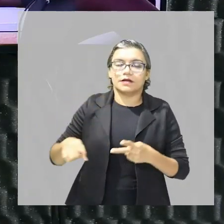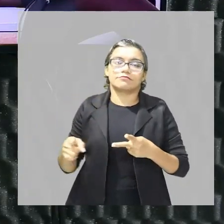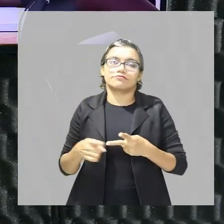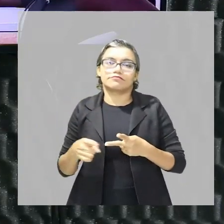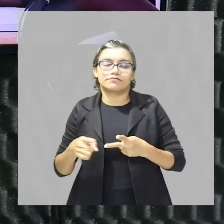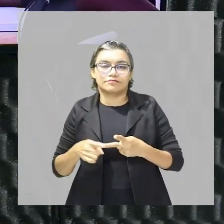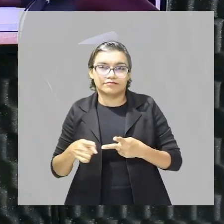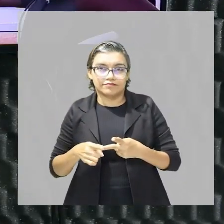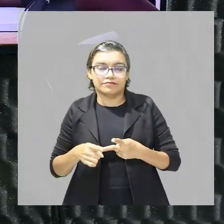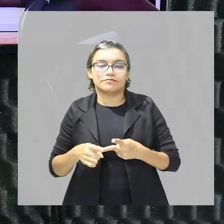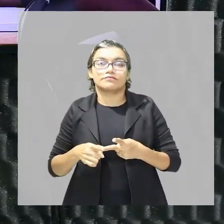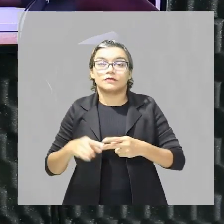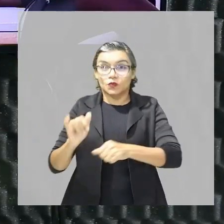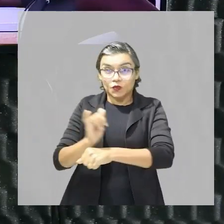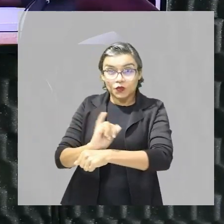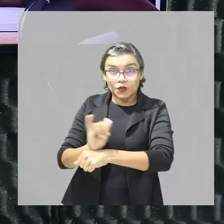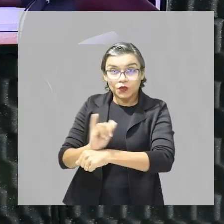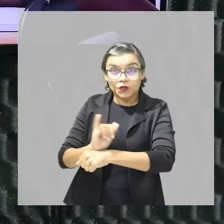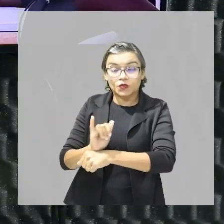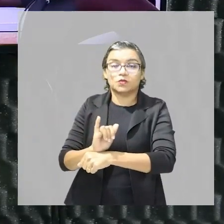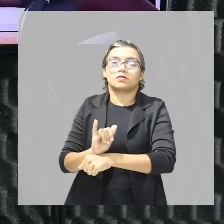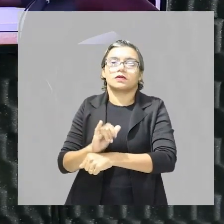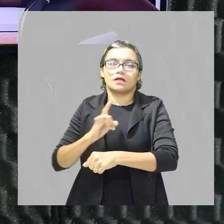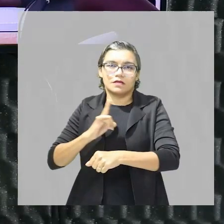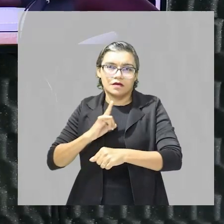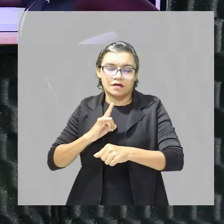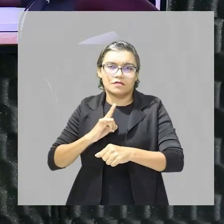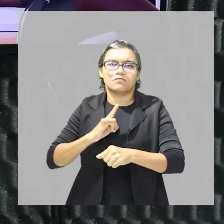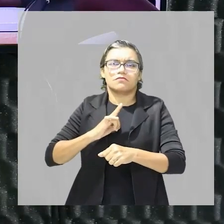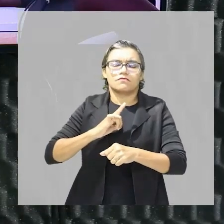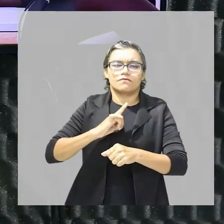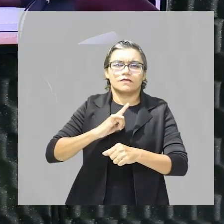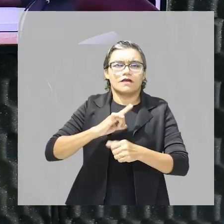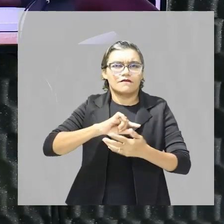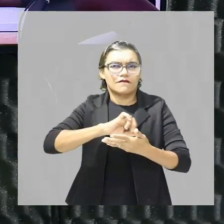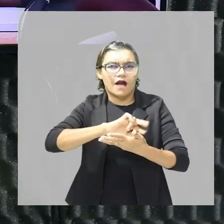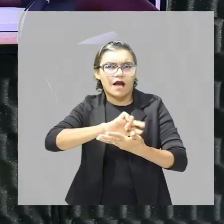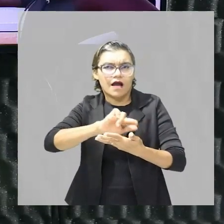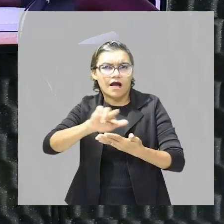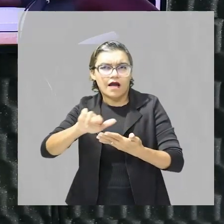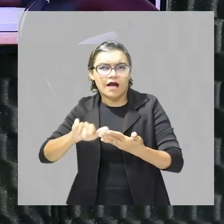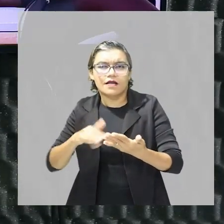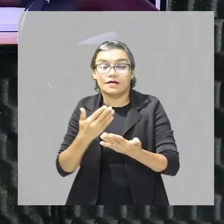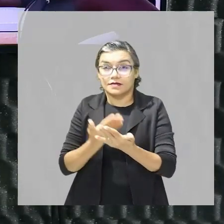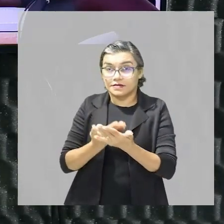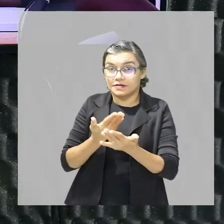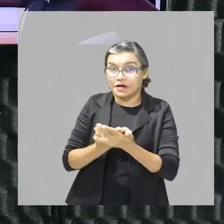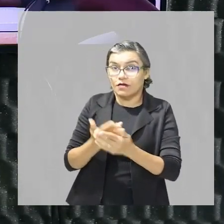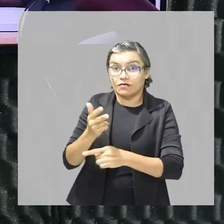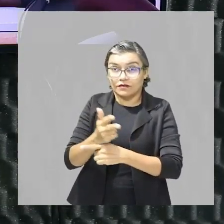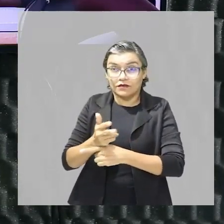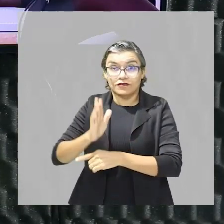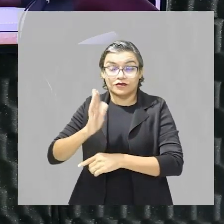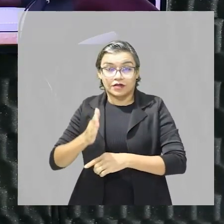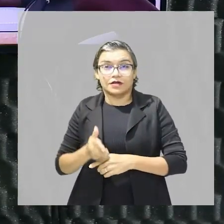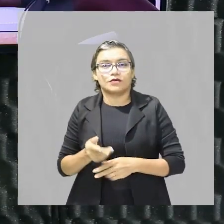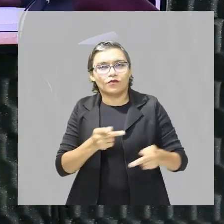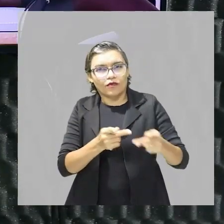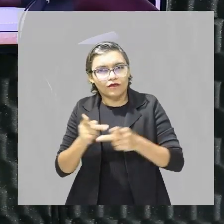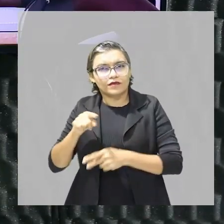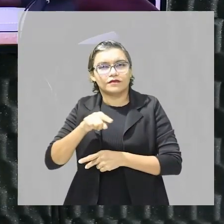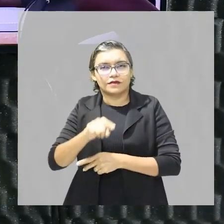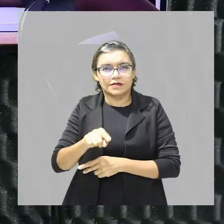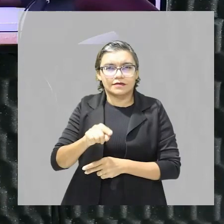também dentro do YouTube muita coisa gravada muitas aulas bacanas eu te convido a participar conosco vi conosco